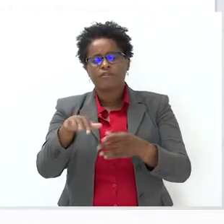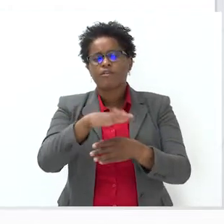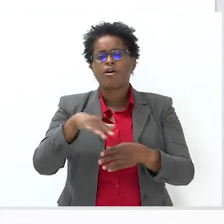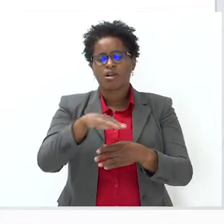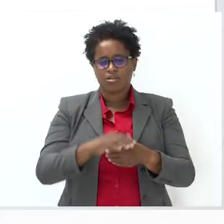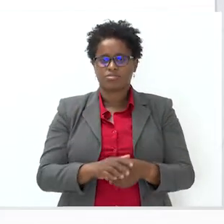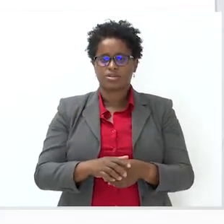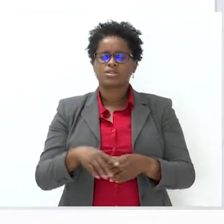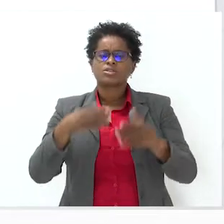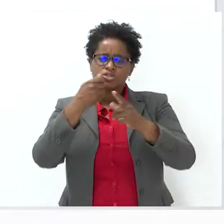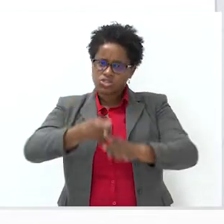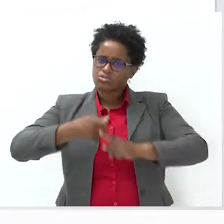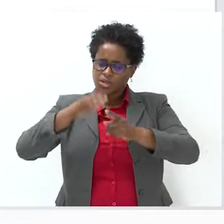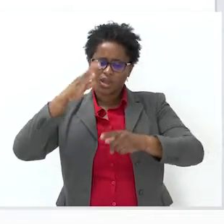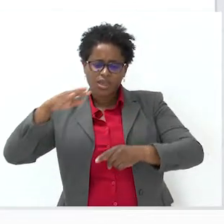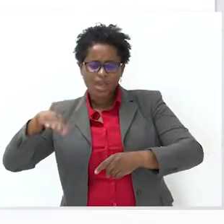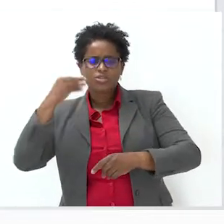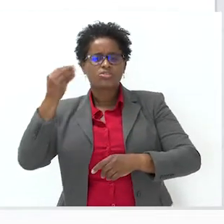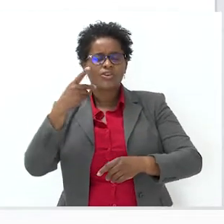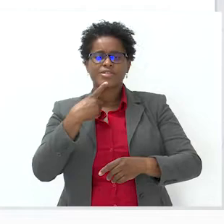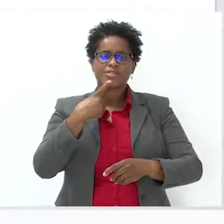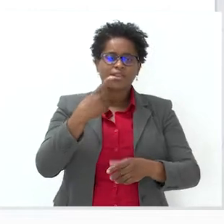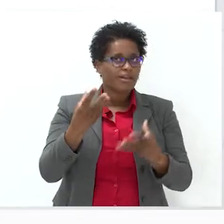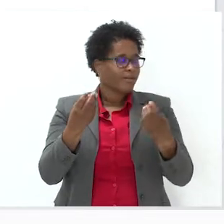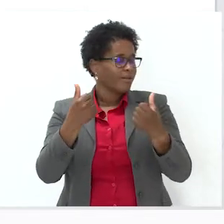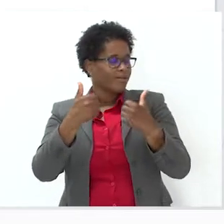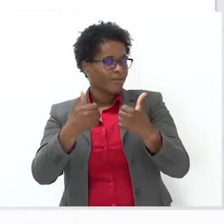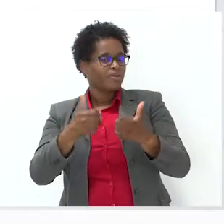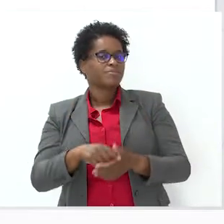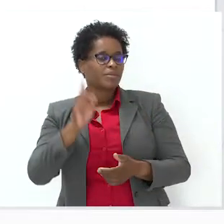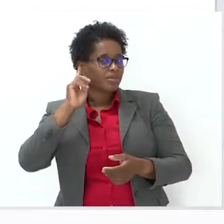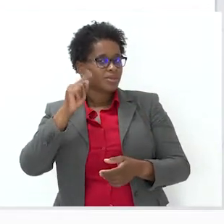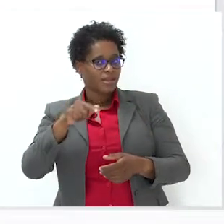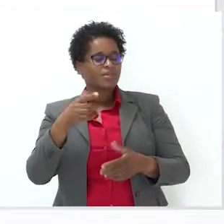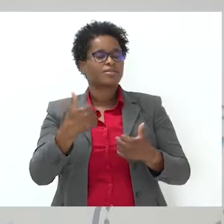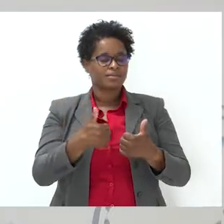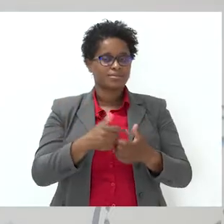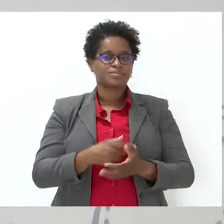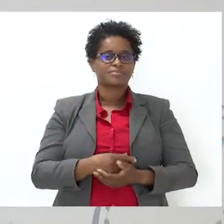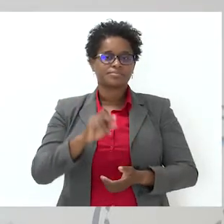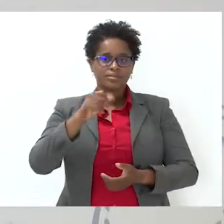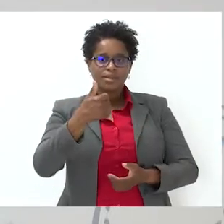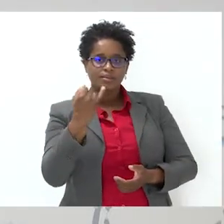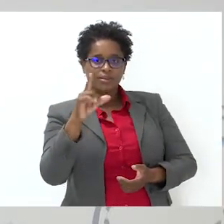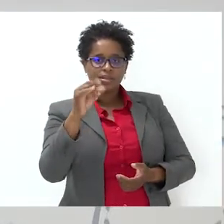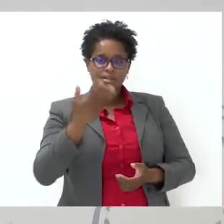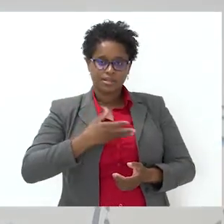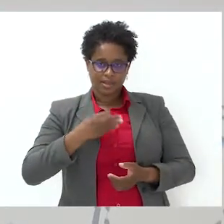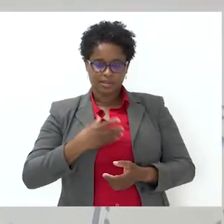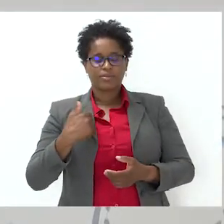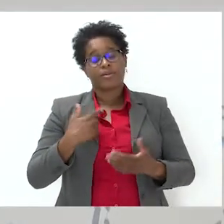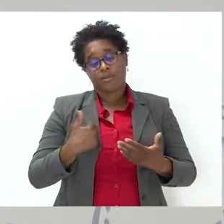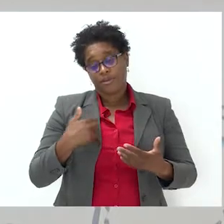crianças e jovens a perceberem a riqueza dessa habilidade. Então, trouxe o